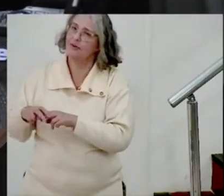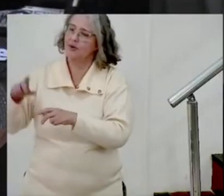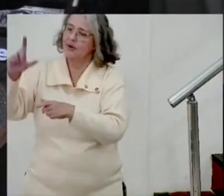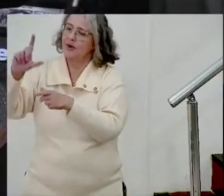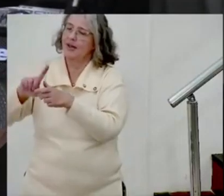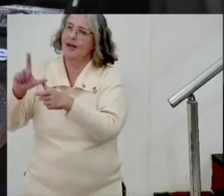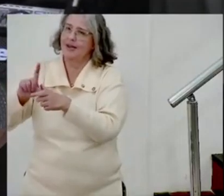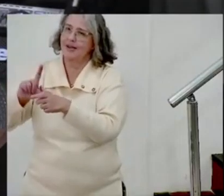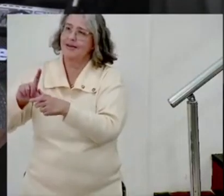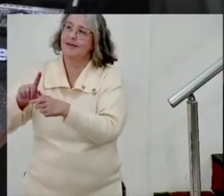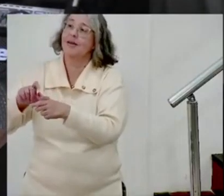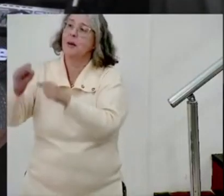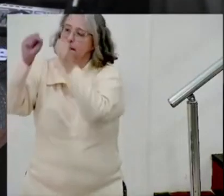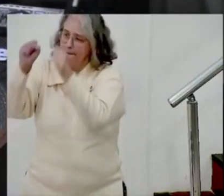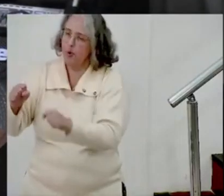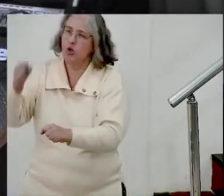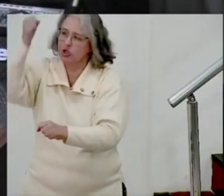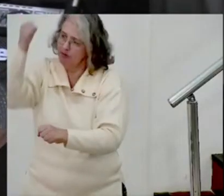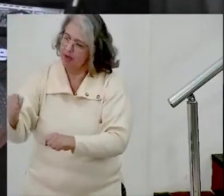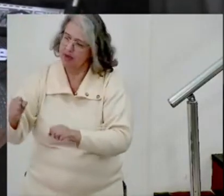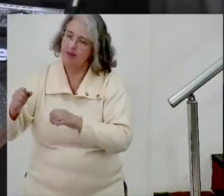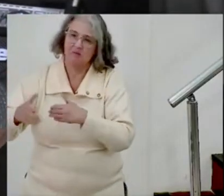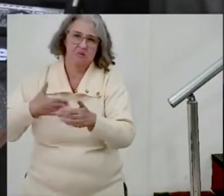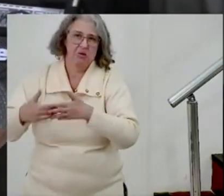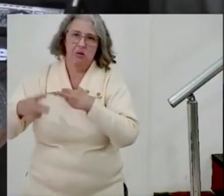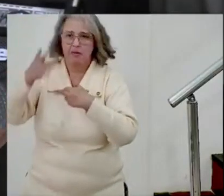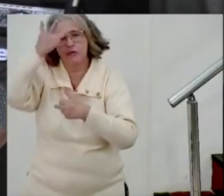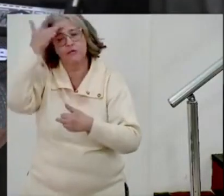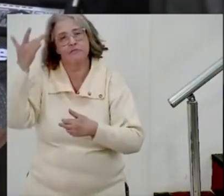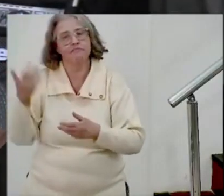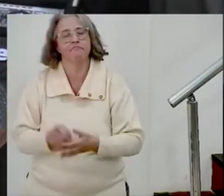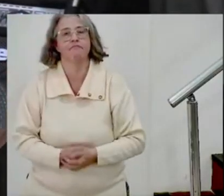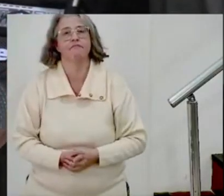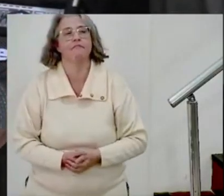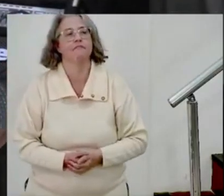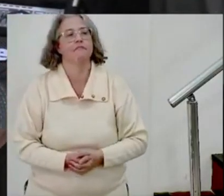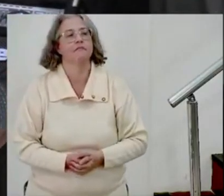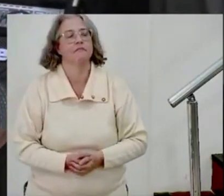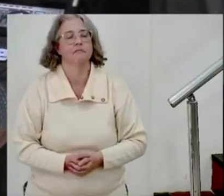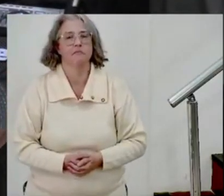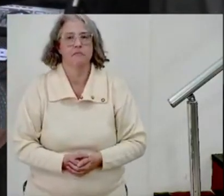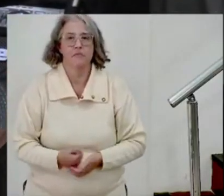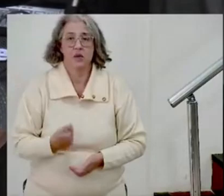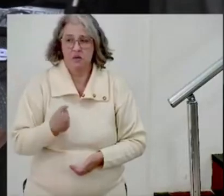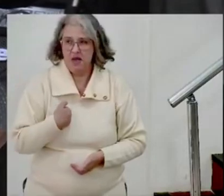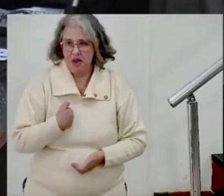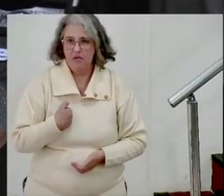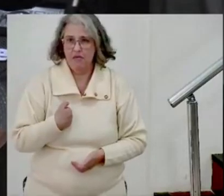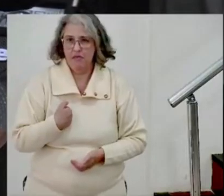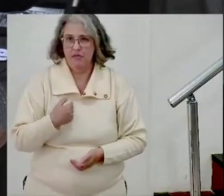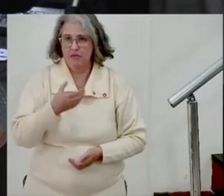matança. Senaqueribe está dizendo, o que acontece com Laquis sou eu que determino.